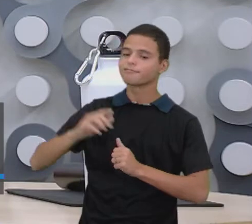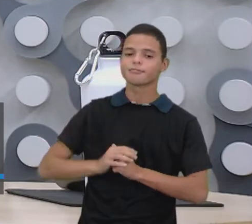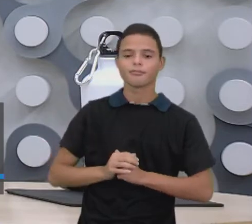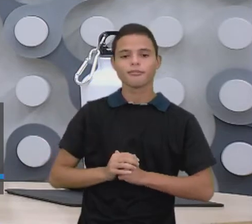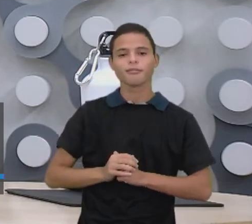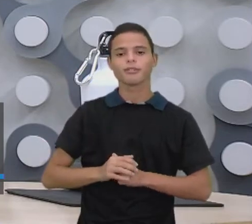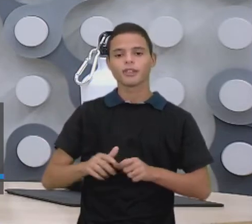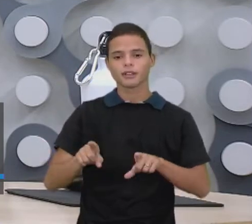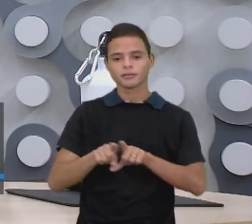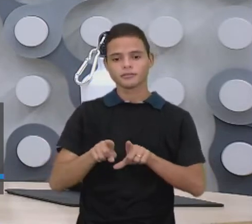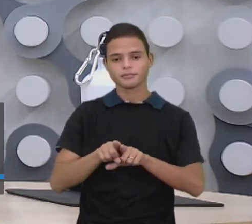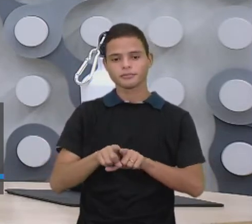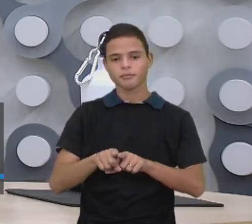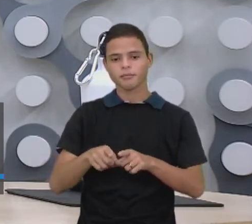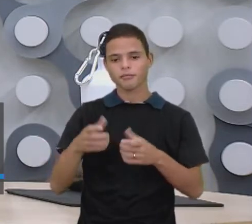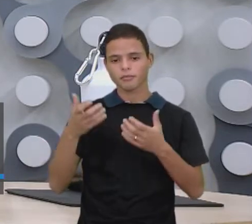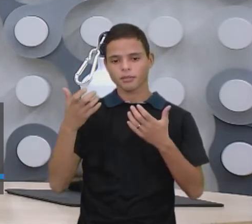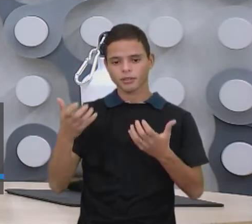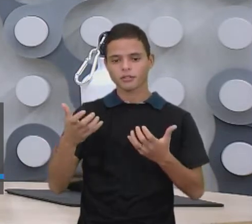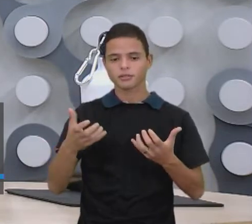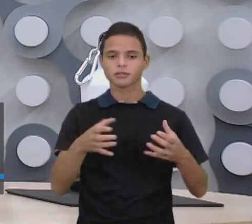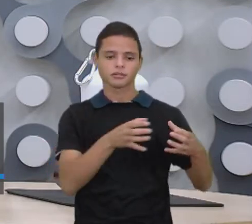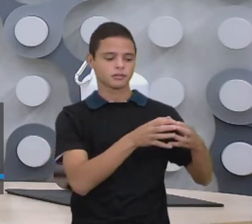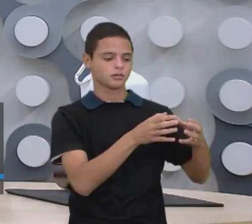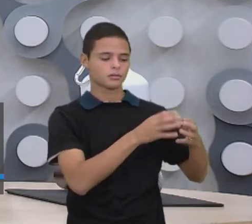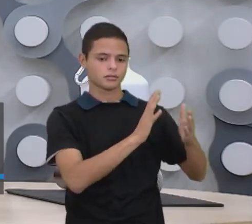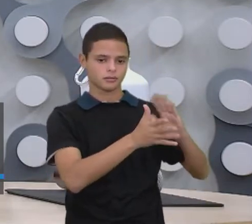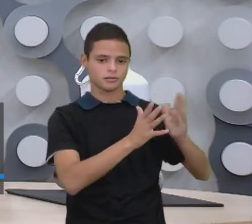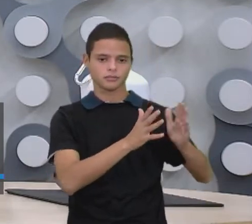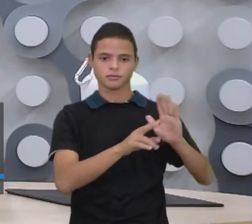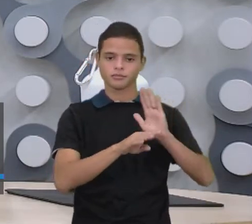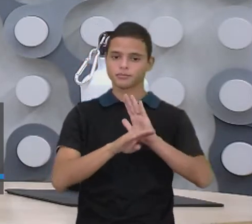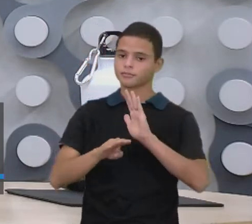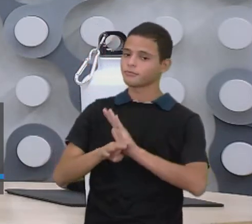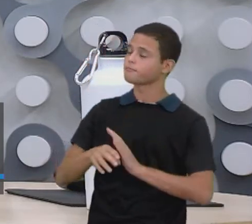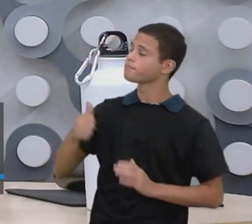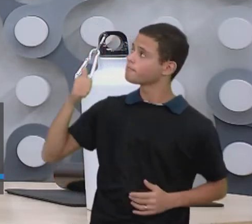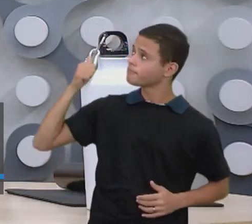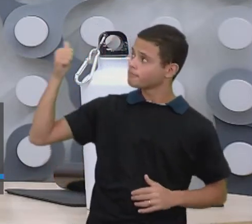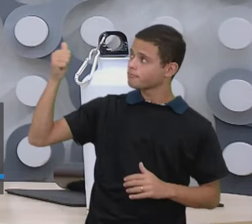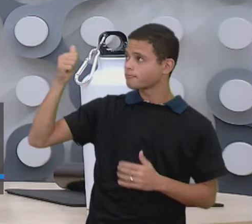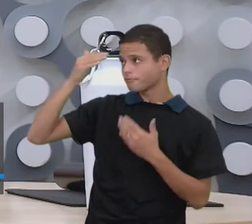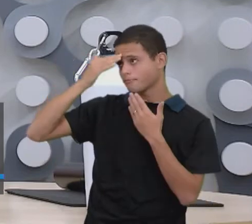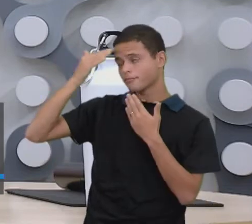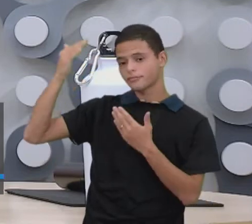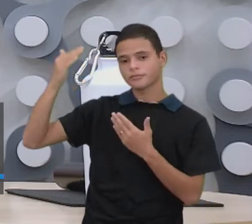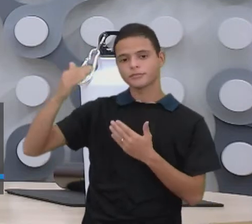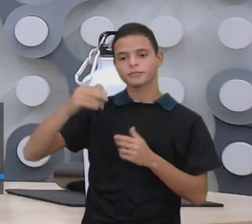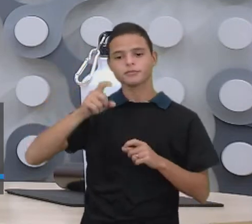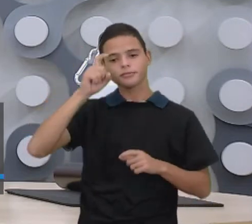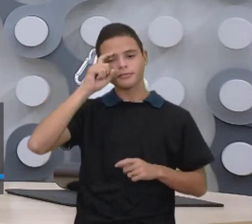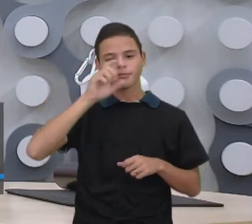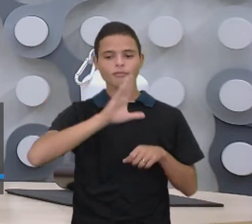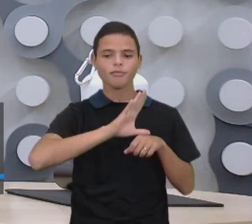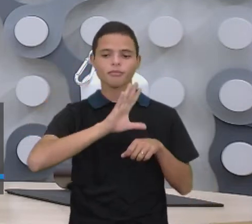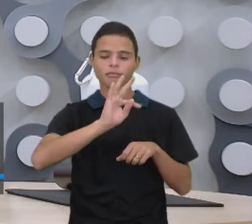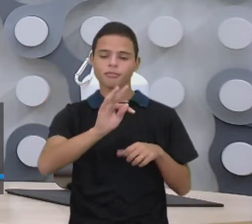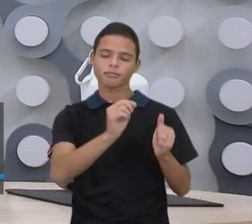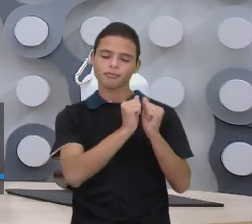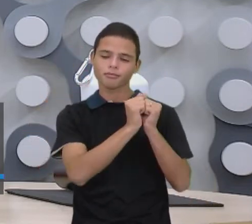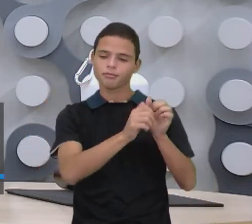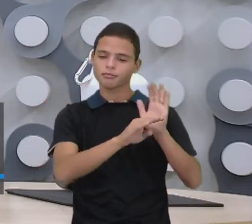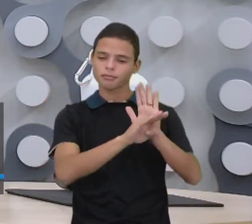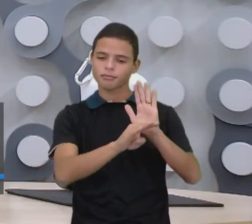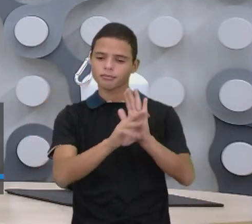também quero dar as boas-vindas à equipe de Libras que sempre me ajuda, o Matheus e a Thalita, muito obrigado, e toda a equipe